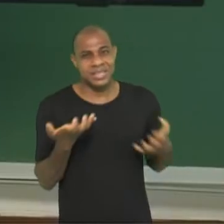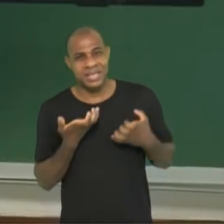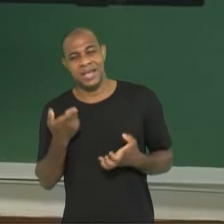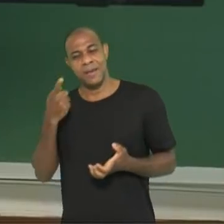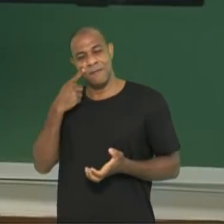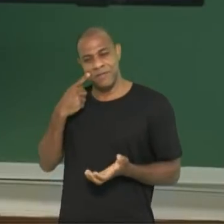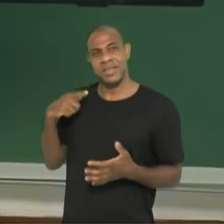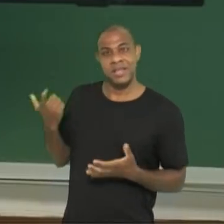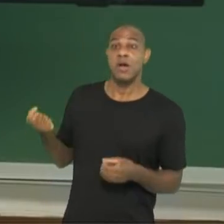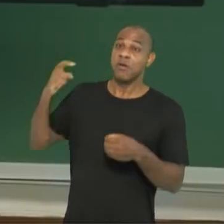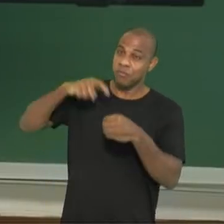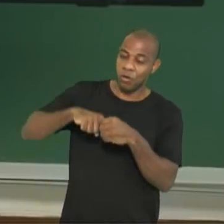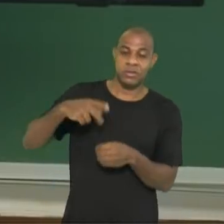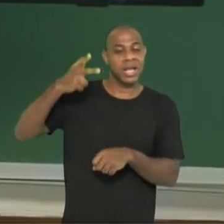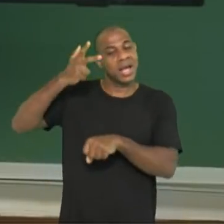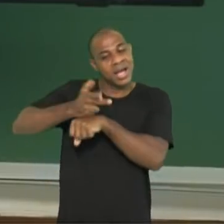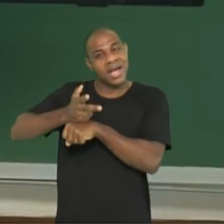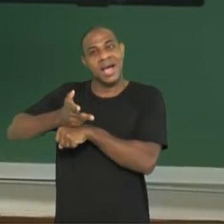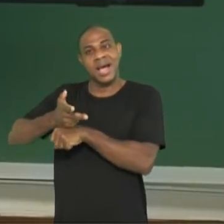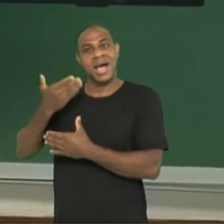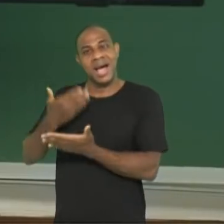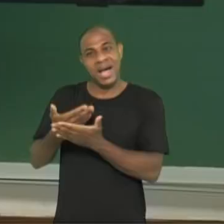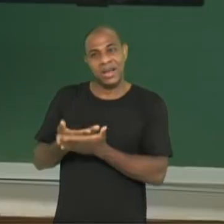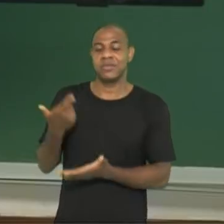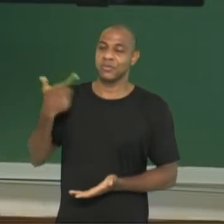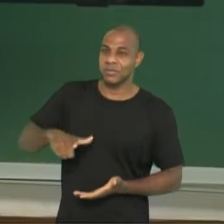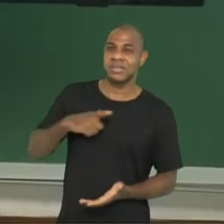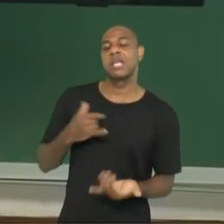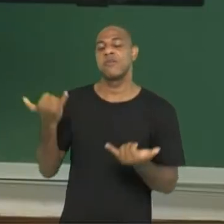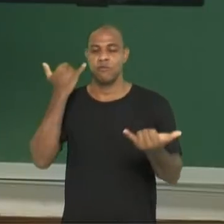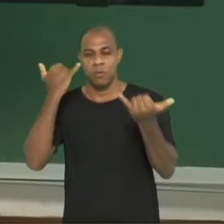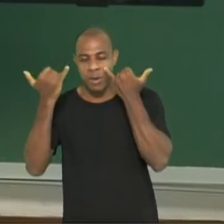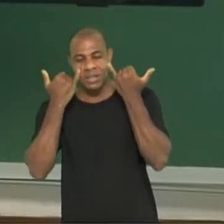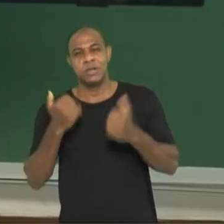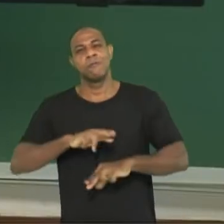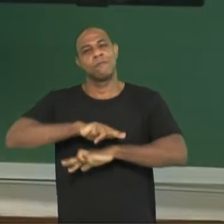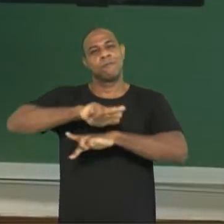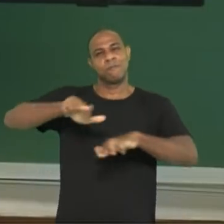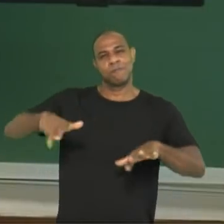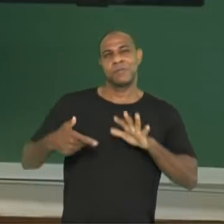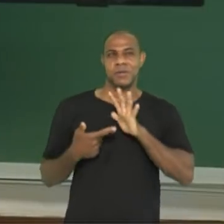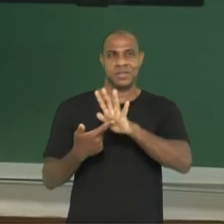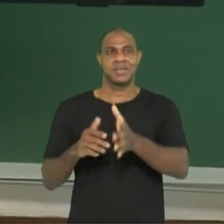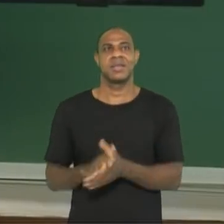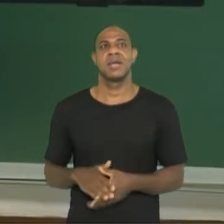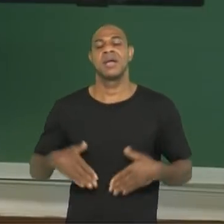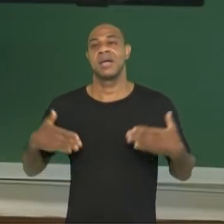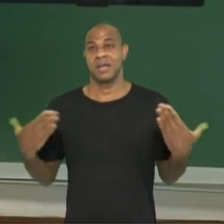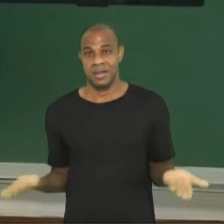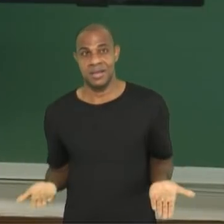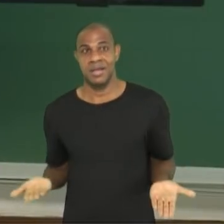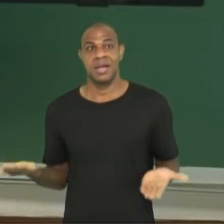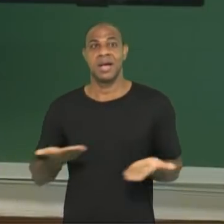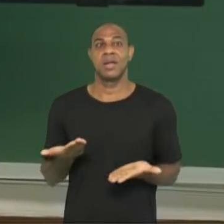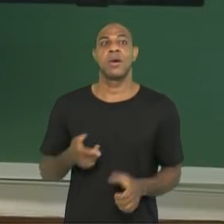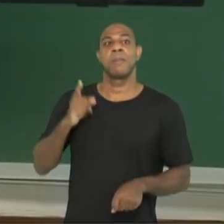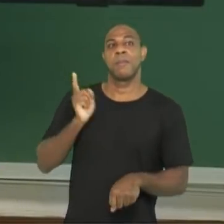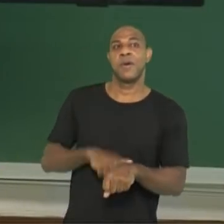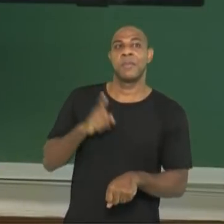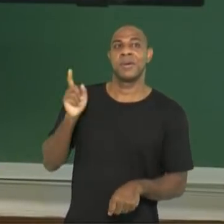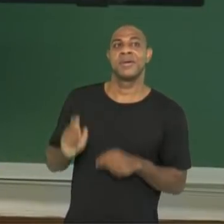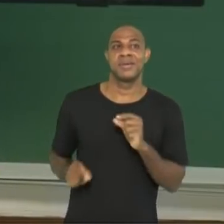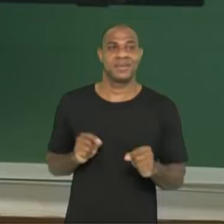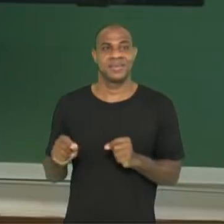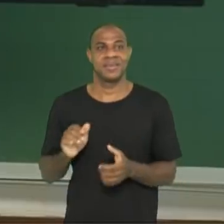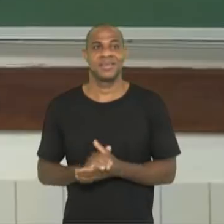coisa, volta e assiste as outras aulas, e aí tem muito mais informação para você lá. Chegamos agora, neste momento,